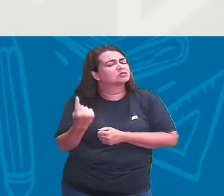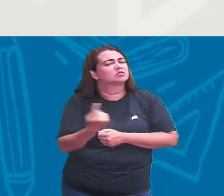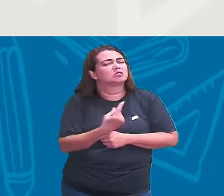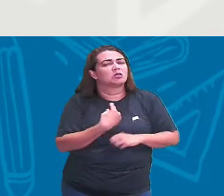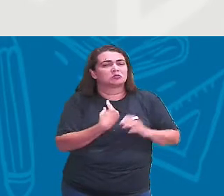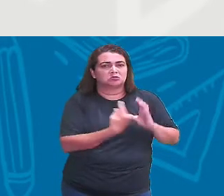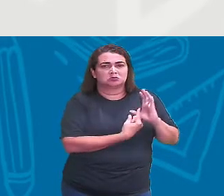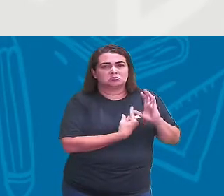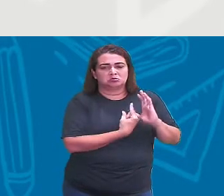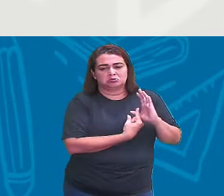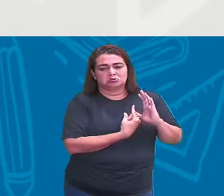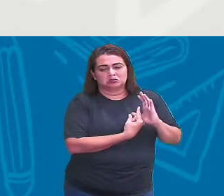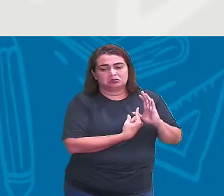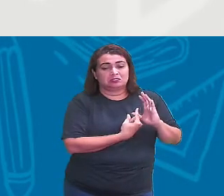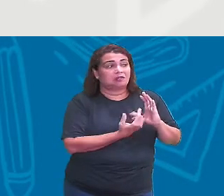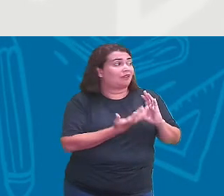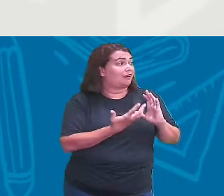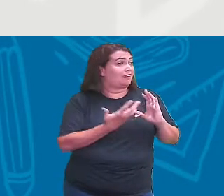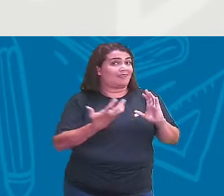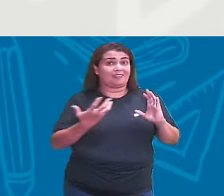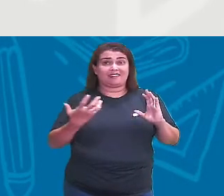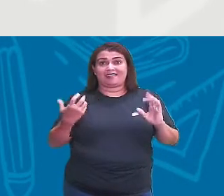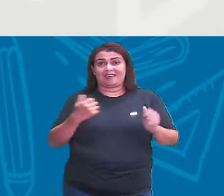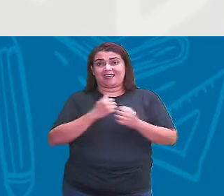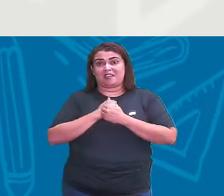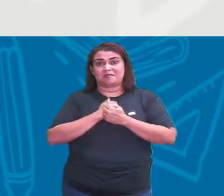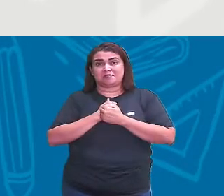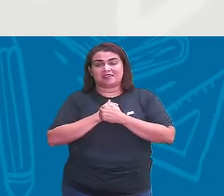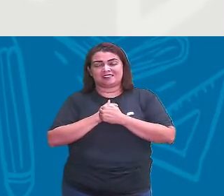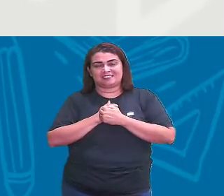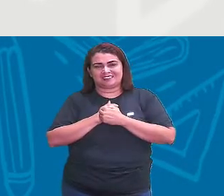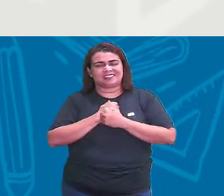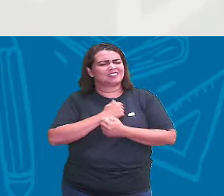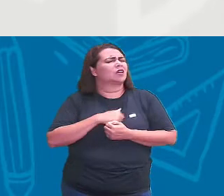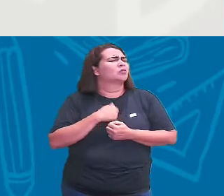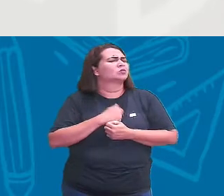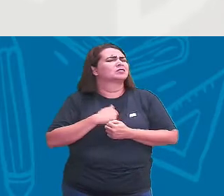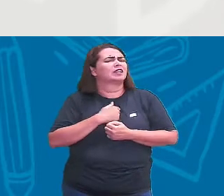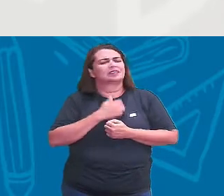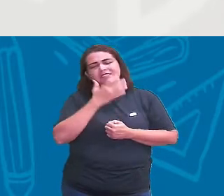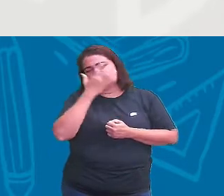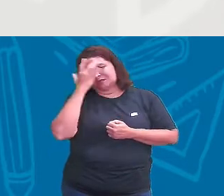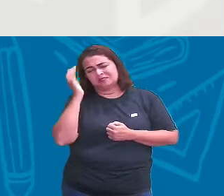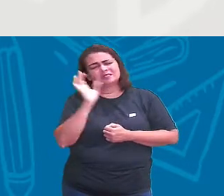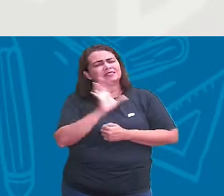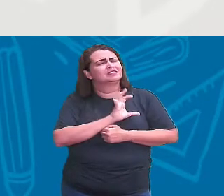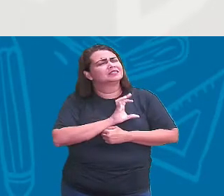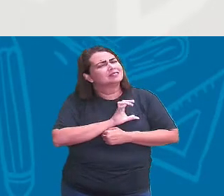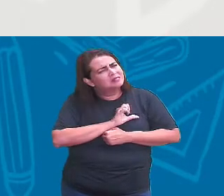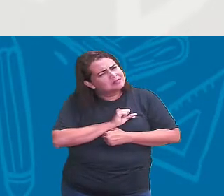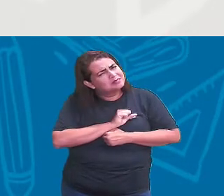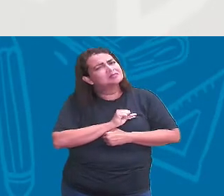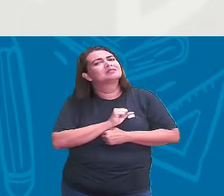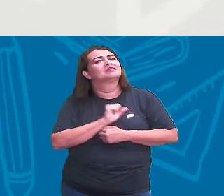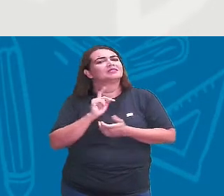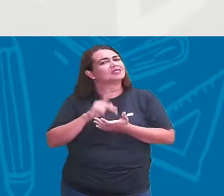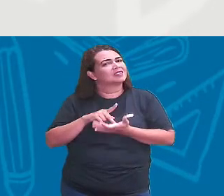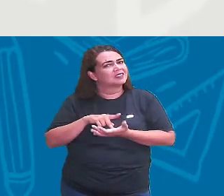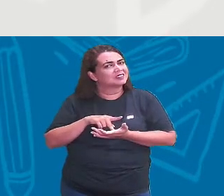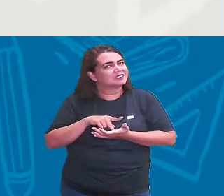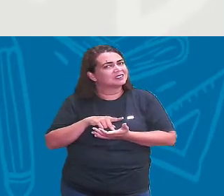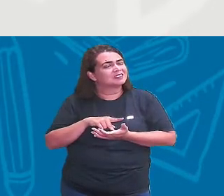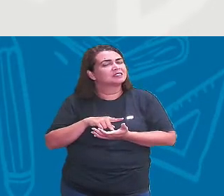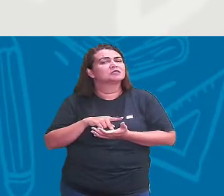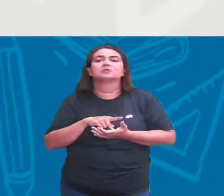muito tempo sem abraçar, tá doido para abraçar alguém, né? Alguém que a gente tá com saudade, alguém que a gente ama, não é isso?